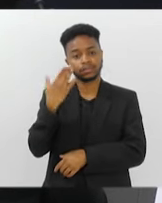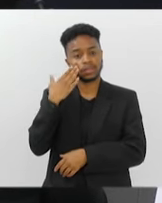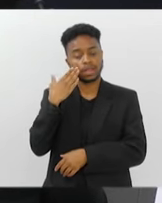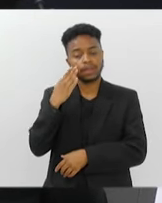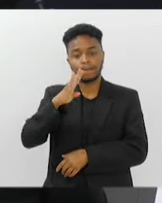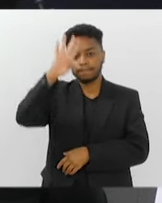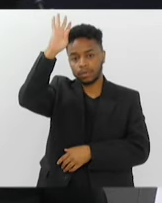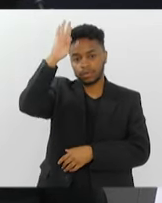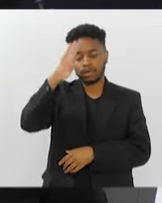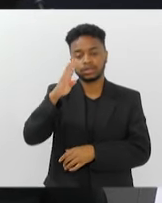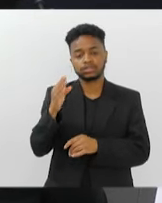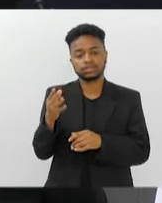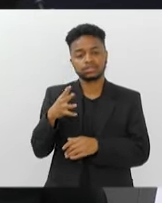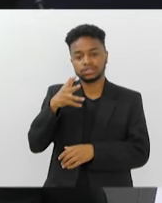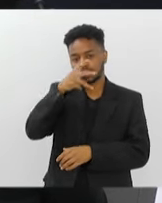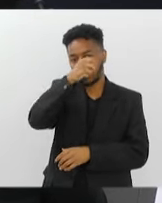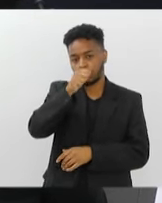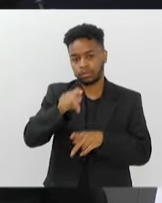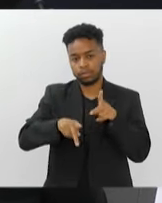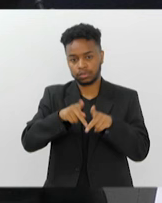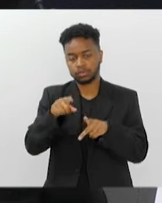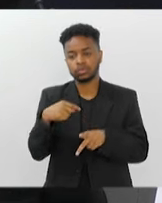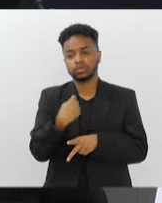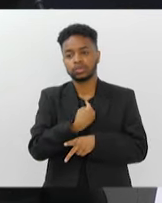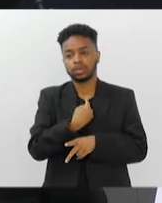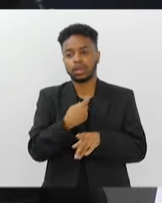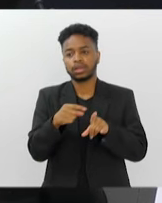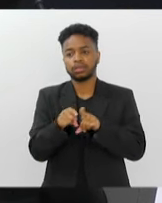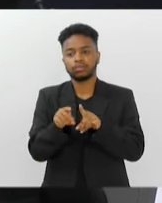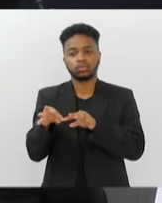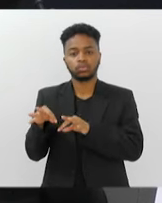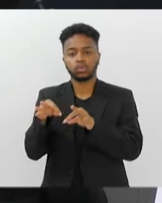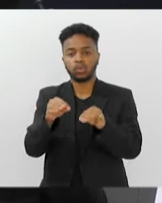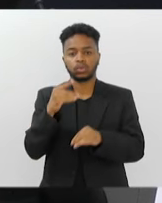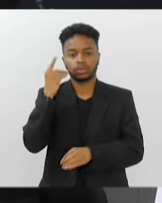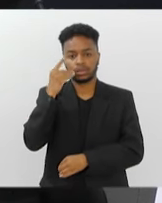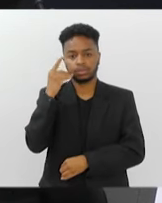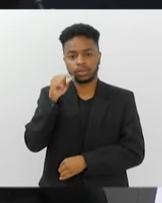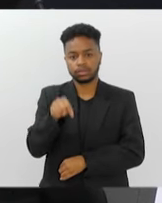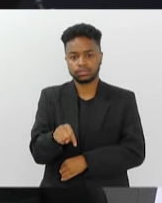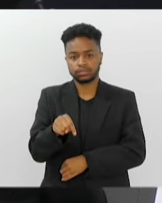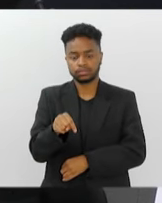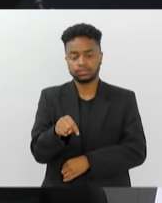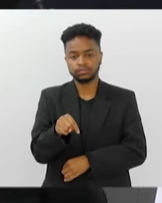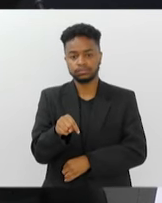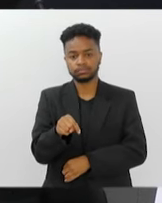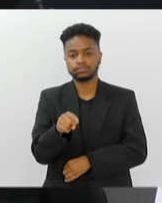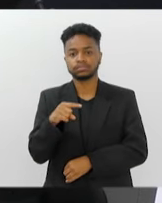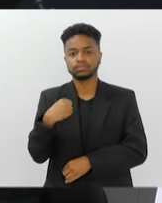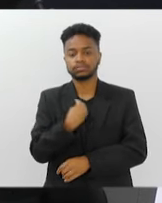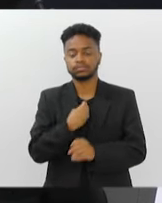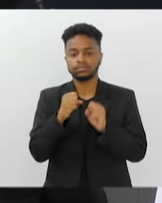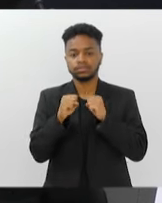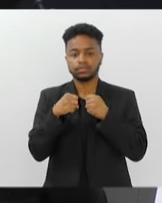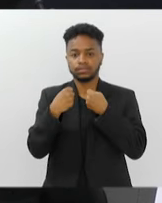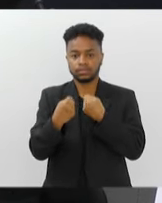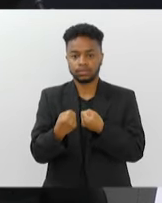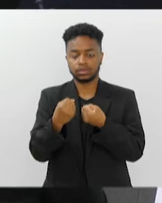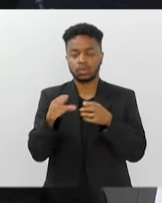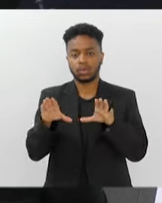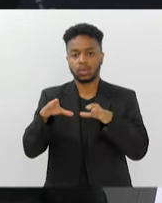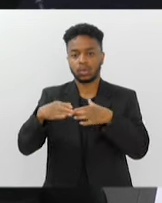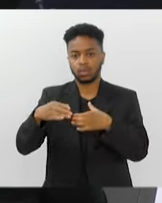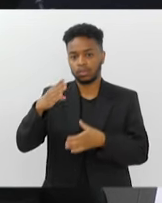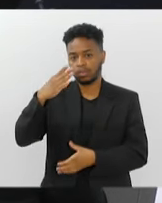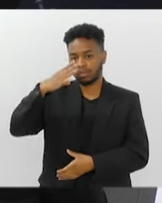nós em especial todos aqui tiju Val meu mandato vossa excelência Deputado PB nós defendemos inconstitucionalmente a